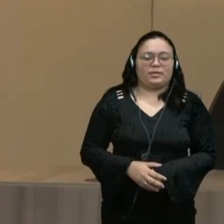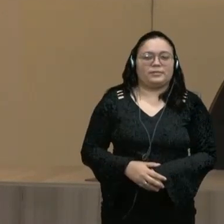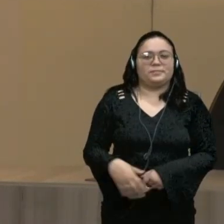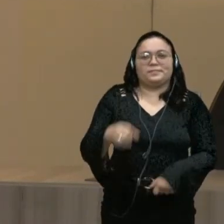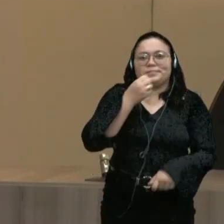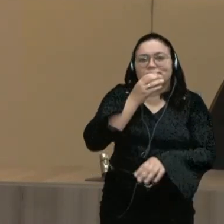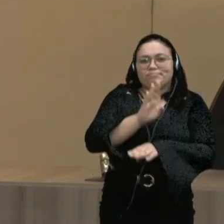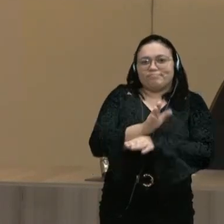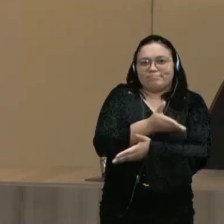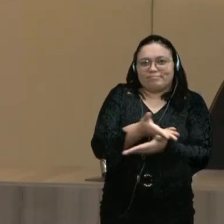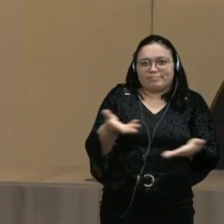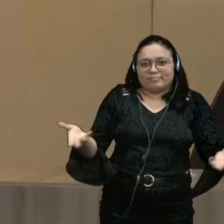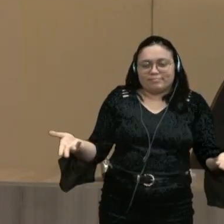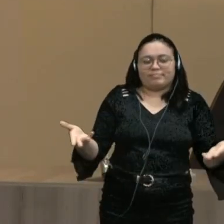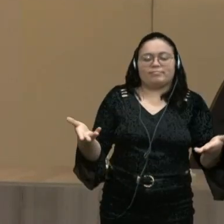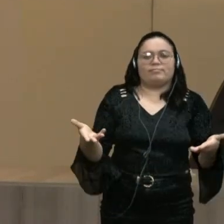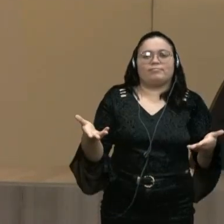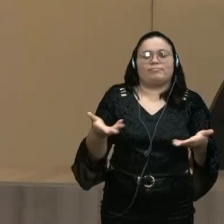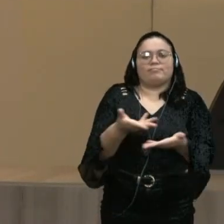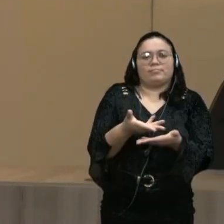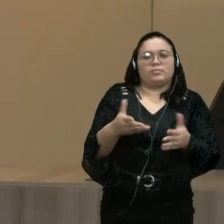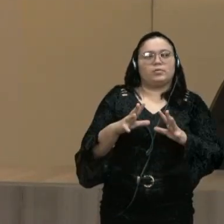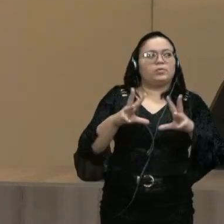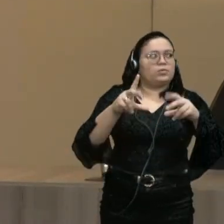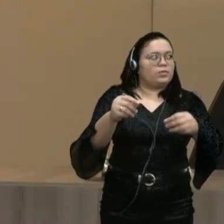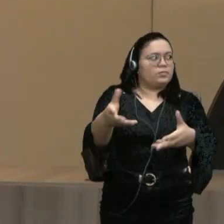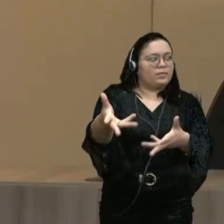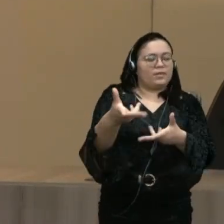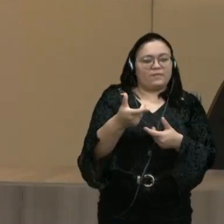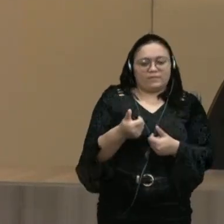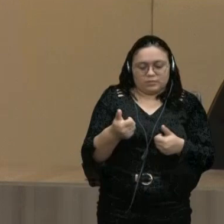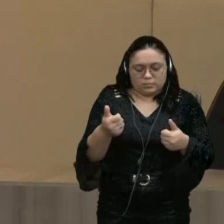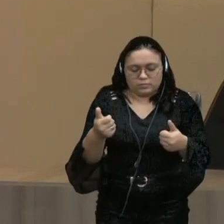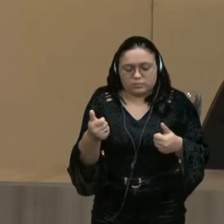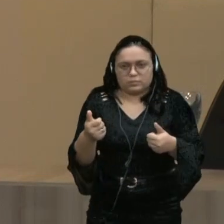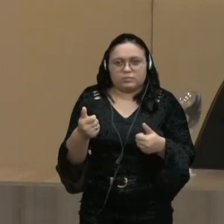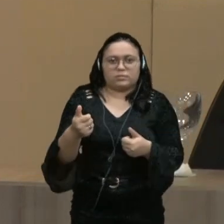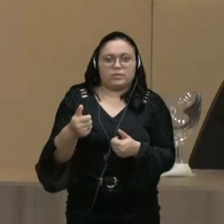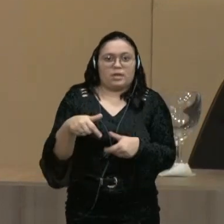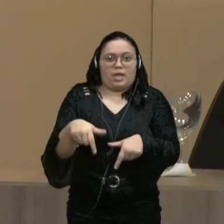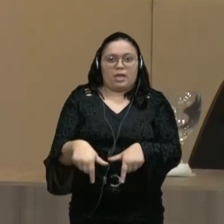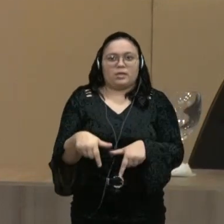Boa tarde a todos e a todas. Sejam bem-vindos de volta.